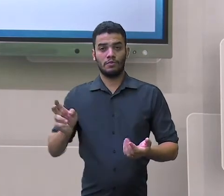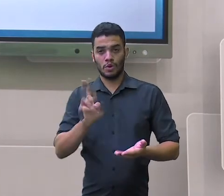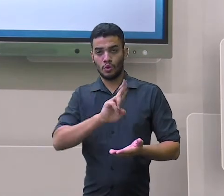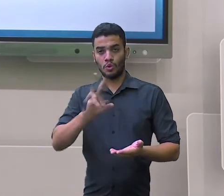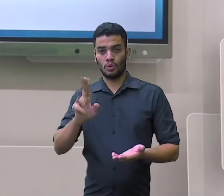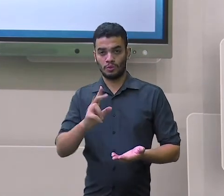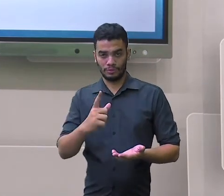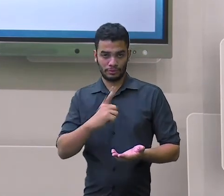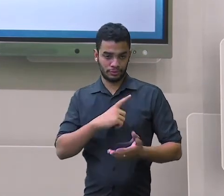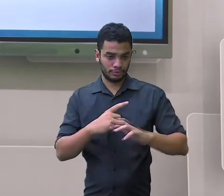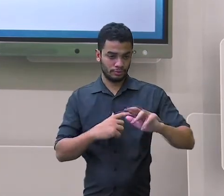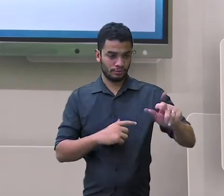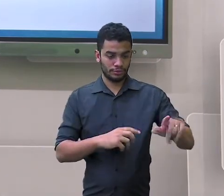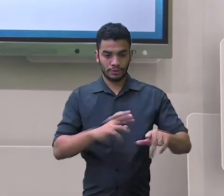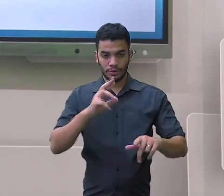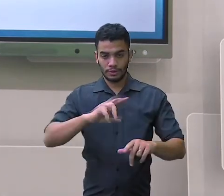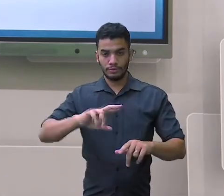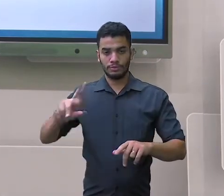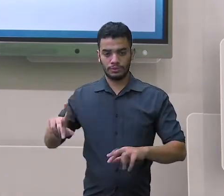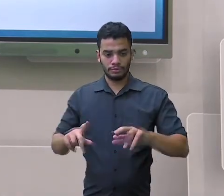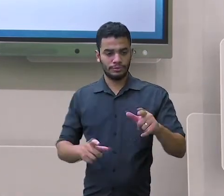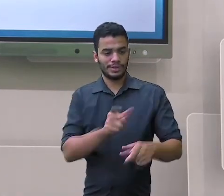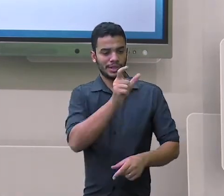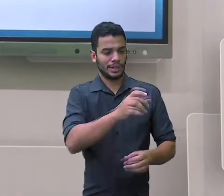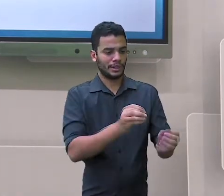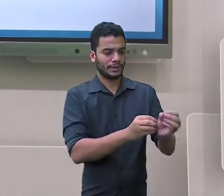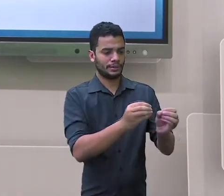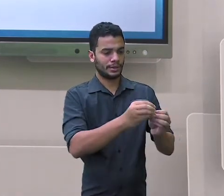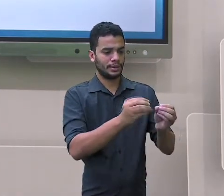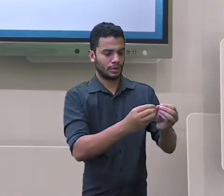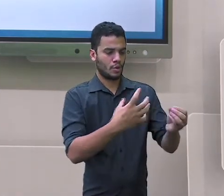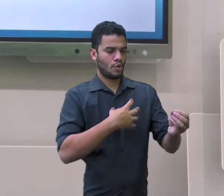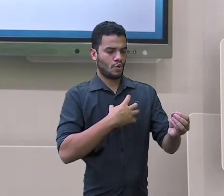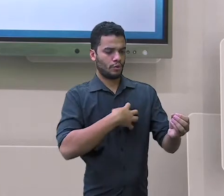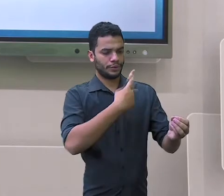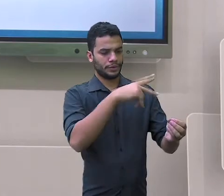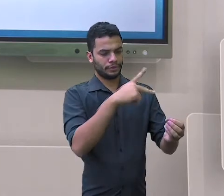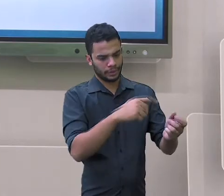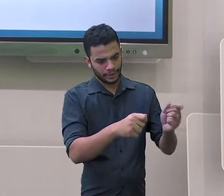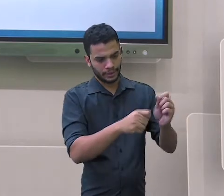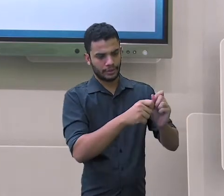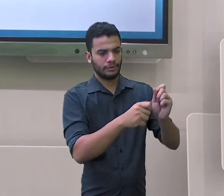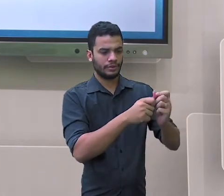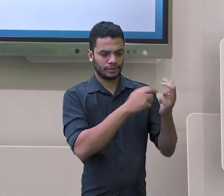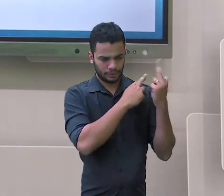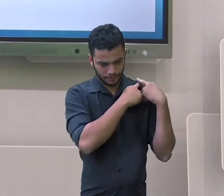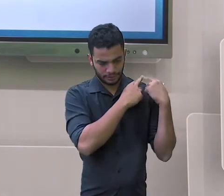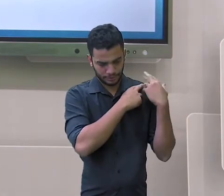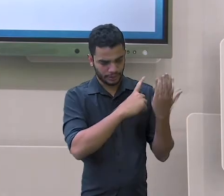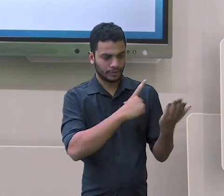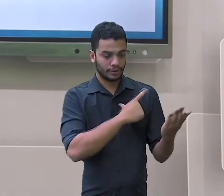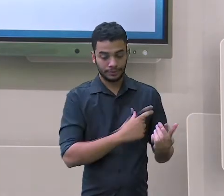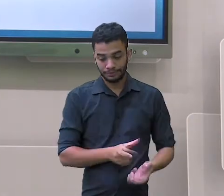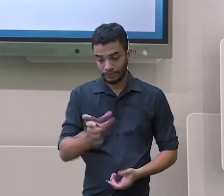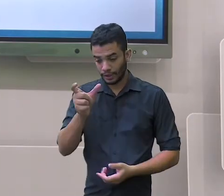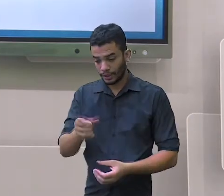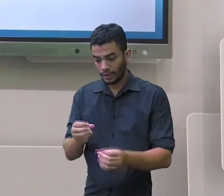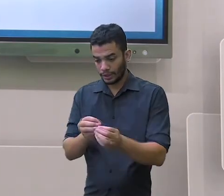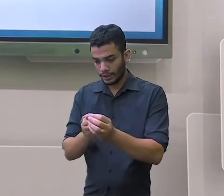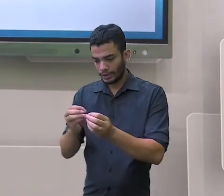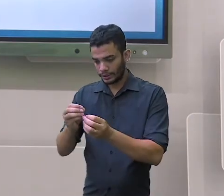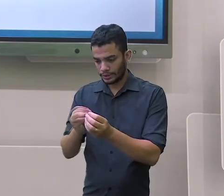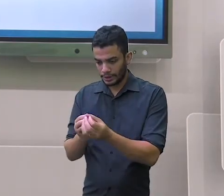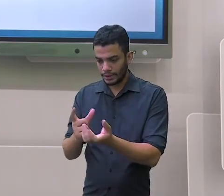é célula, mas esta célula que tem essa forma e desempenha essa função tem um nome, a outra que tem outra forma e